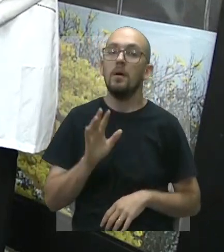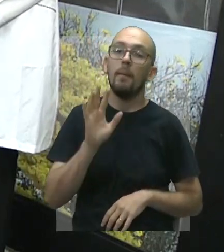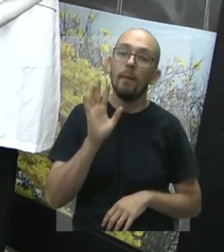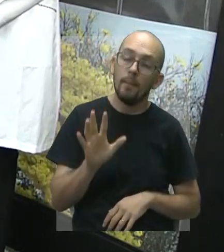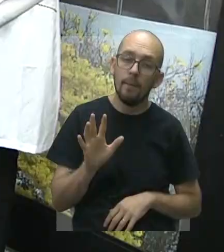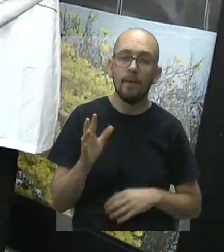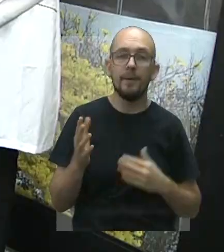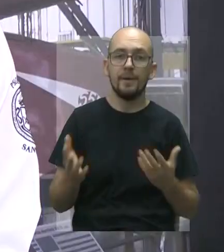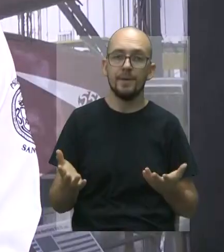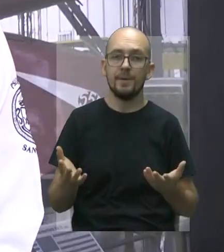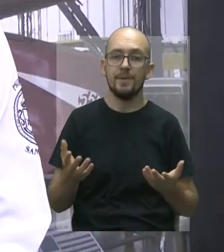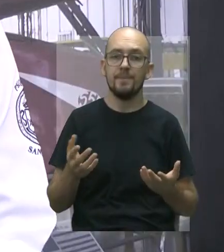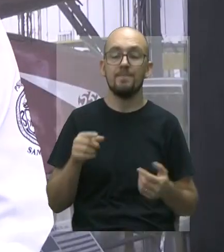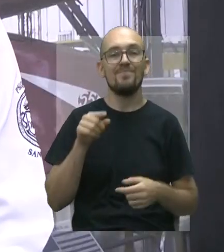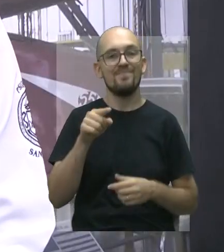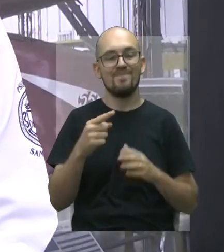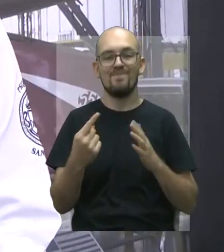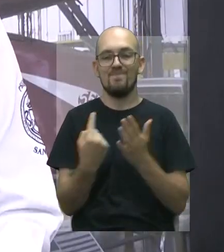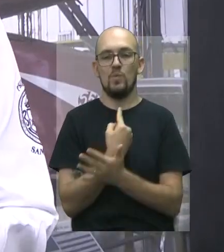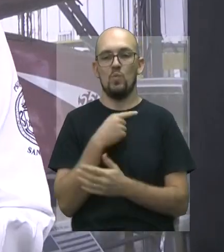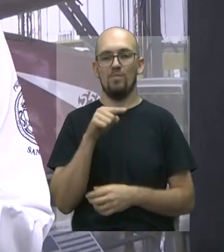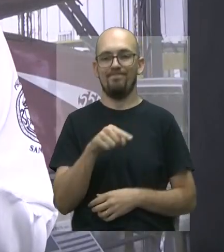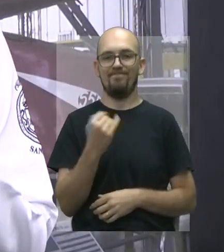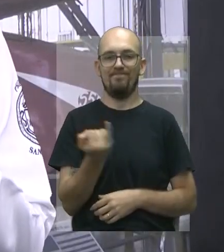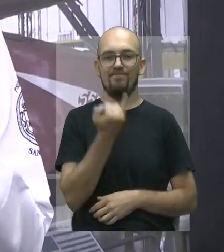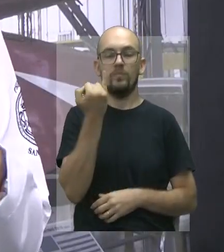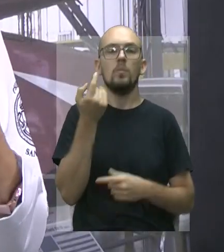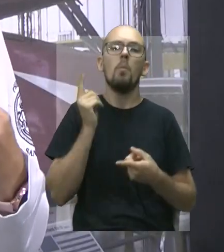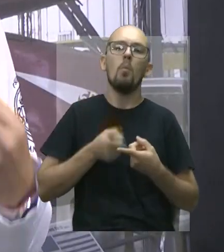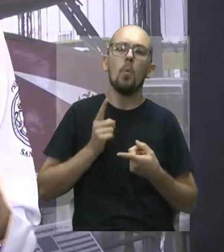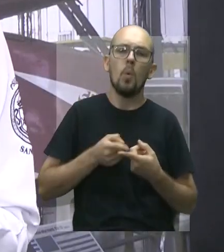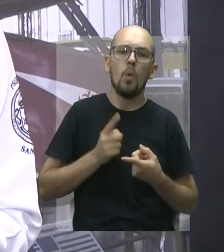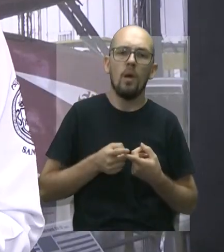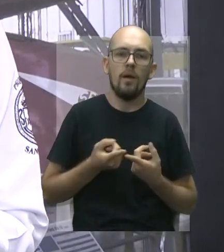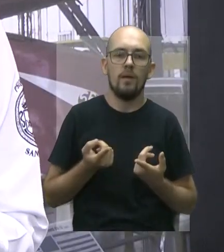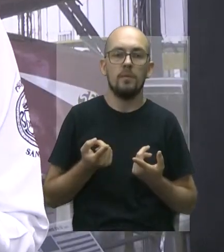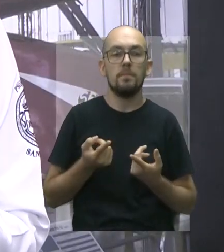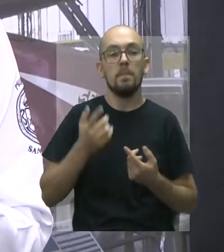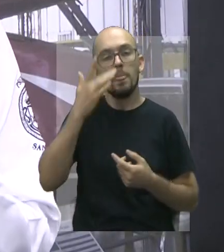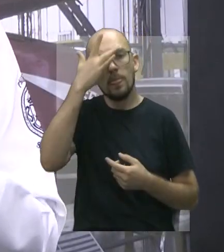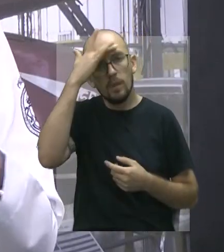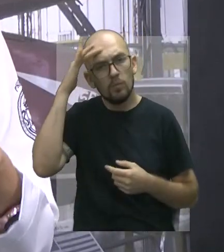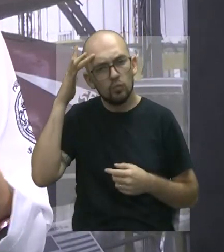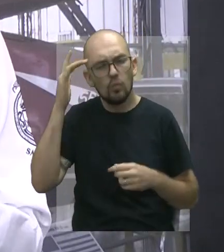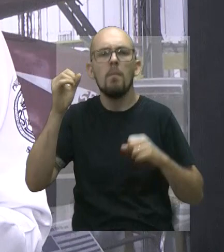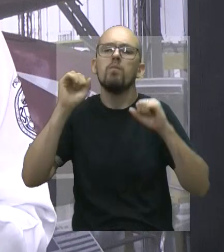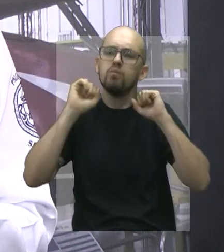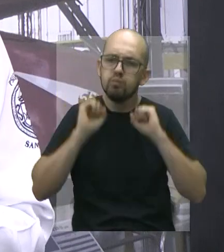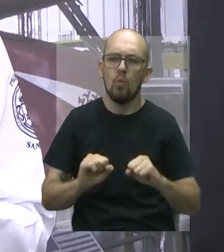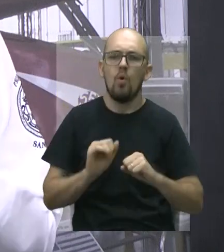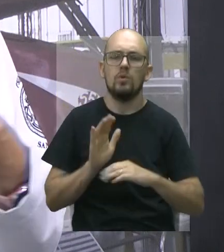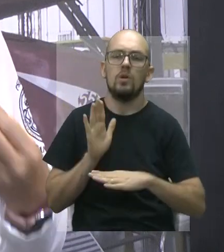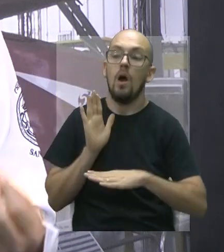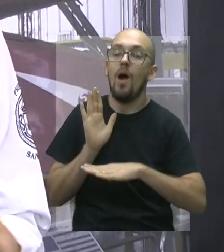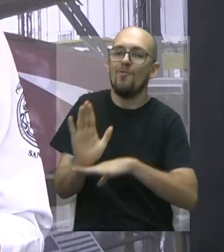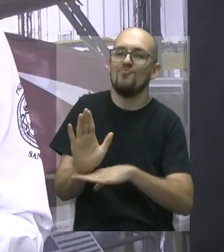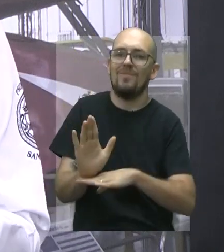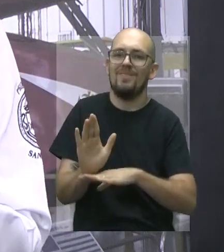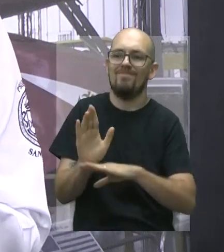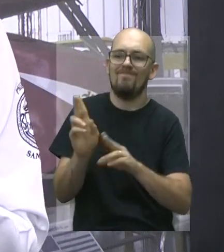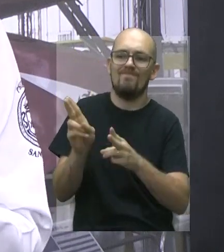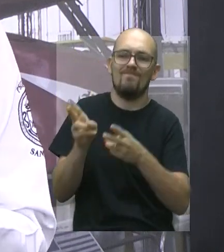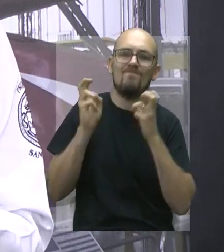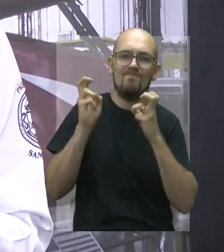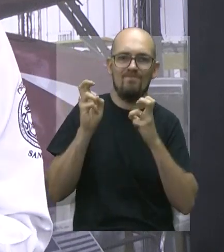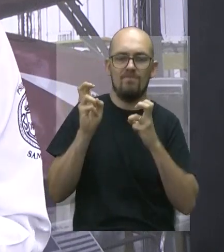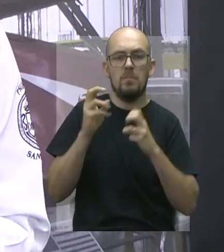enfim, essa pergunta é muito importante. Por quê? Porque as pessoas podem sim ajudar. Familiares, colegas, amigos